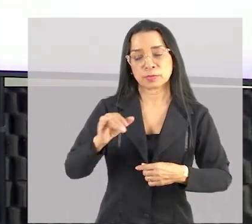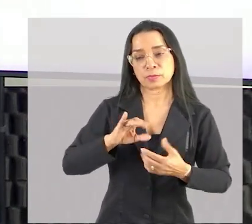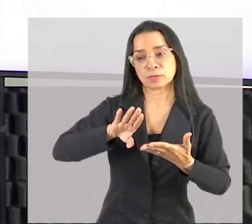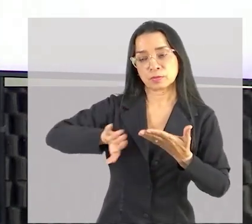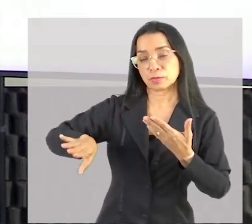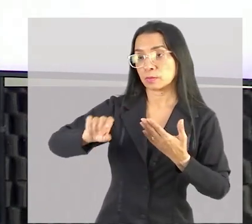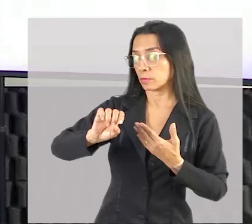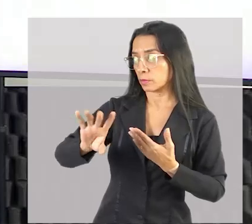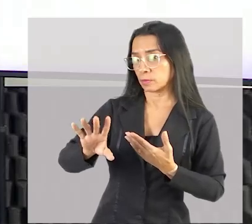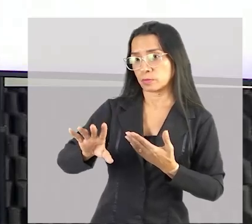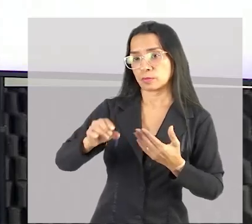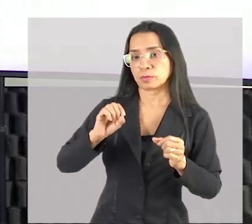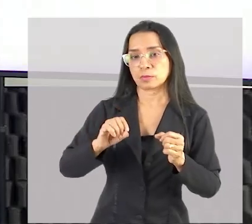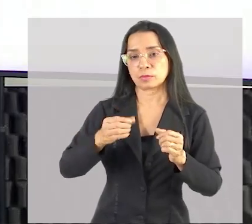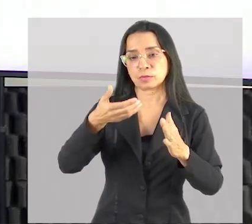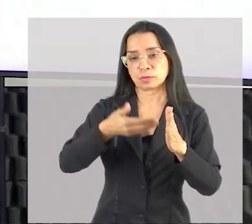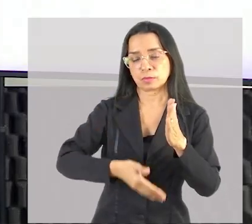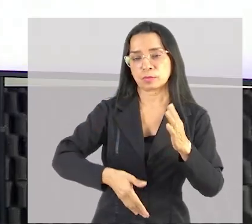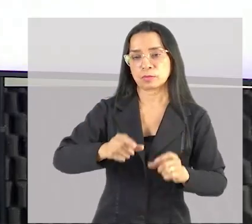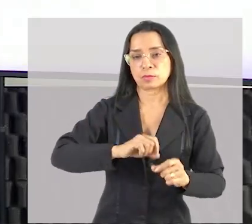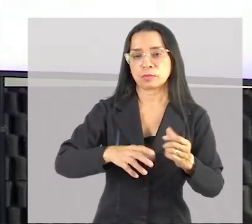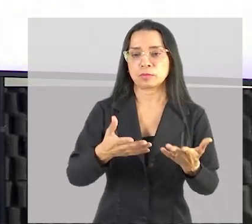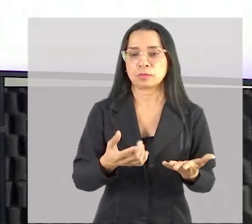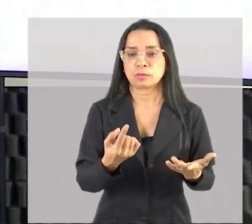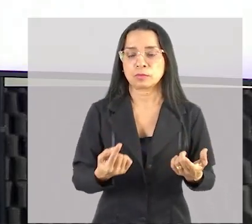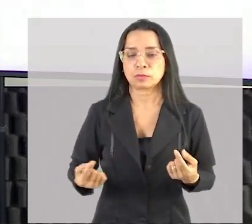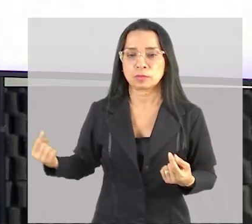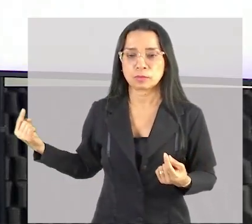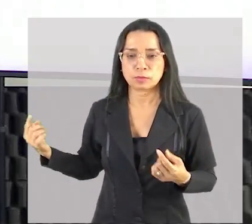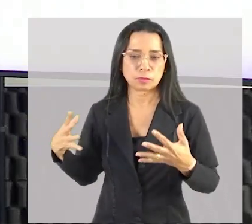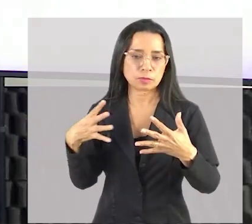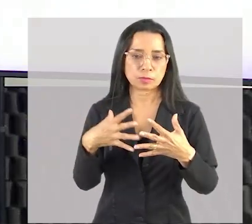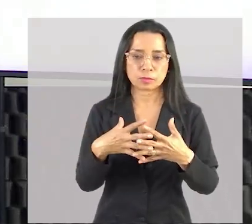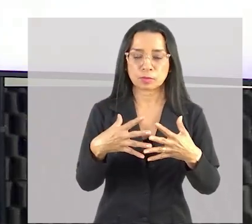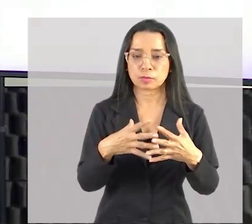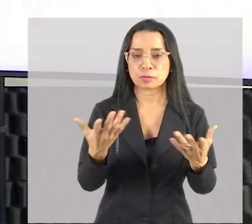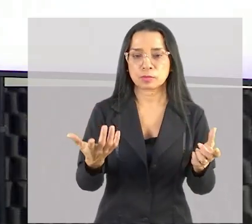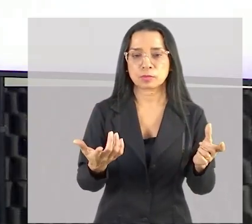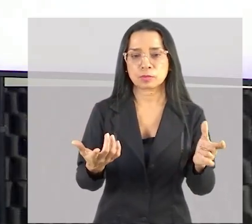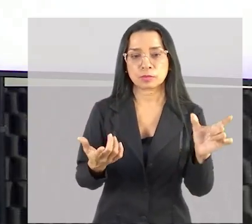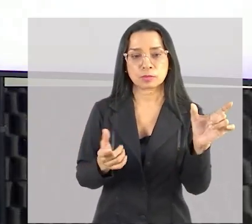só tirando, eu tenho uma eliminação. Não vai confundir esses termos.